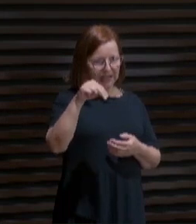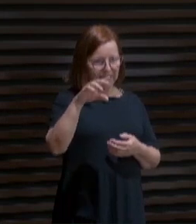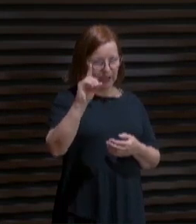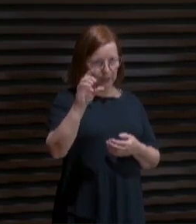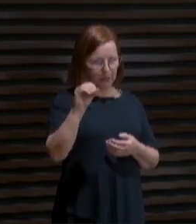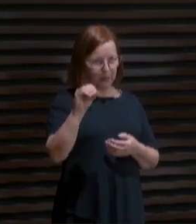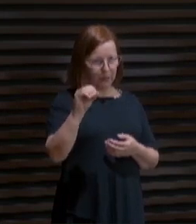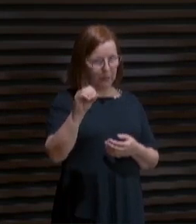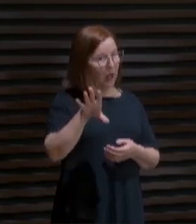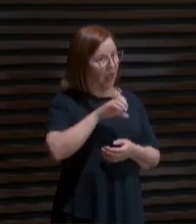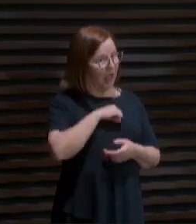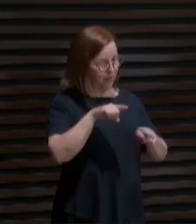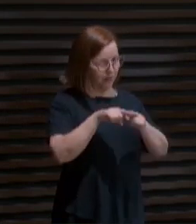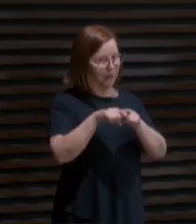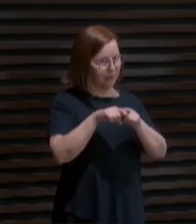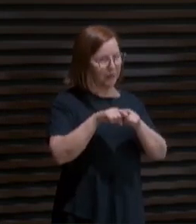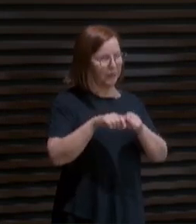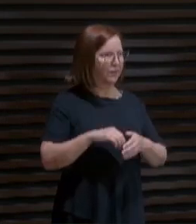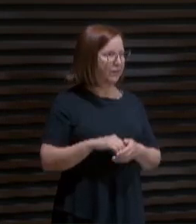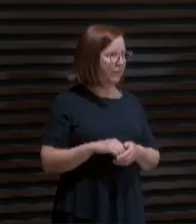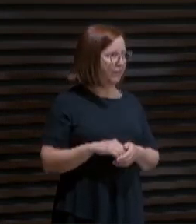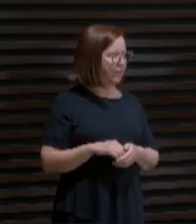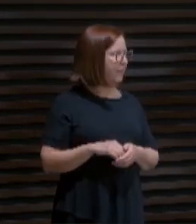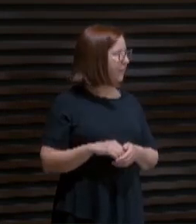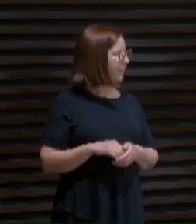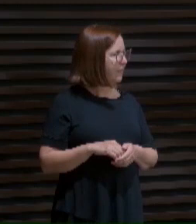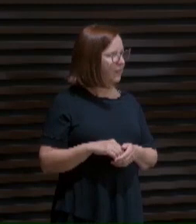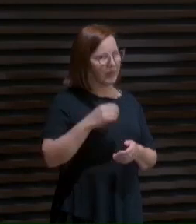filéu e amo com ágape, não amo com eros.